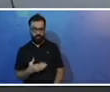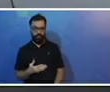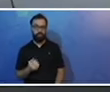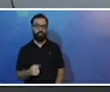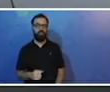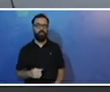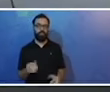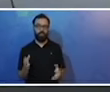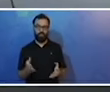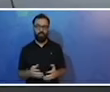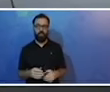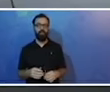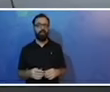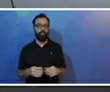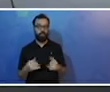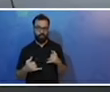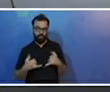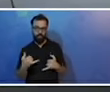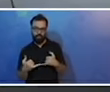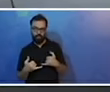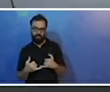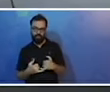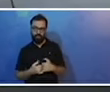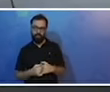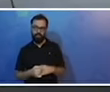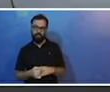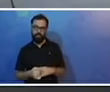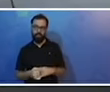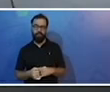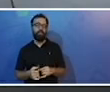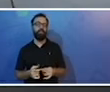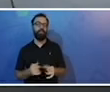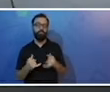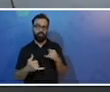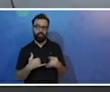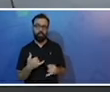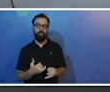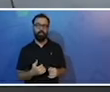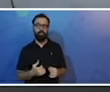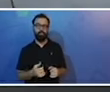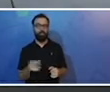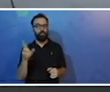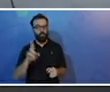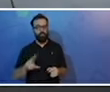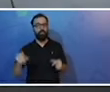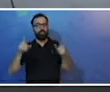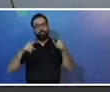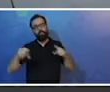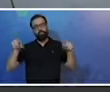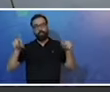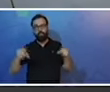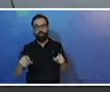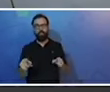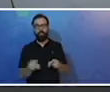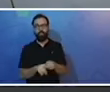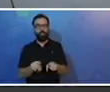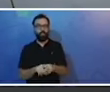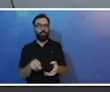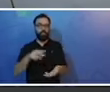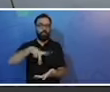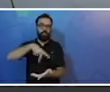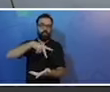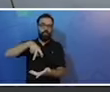e nós vamos fazer essas brincadeiras cantadas e brincadeiras cantadas são aquelas brincadeiras onde a gente usa e danas